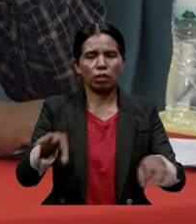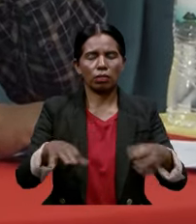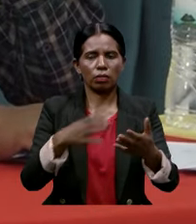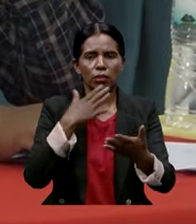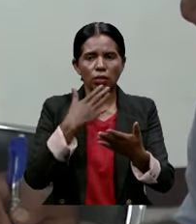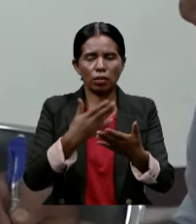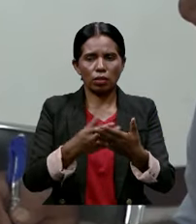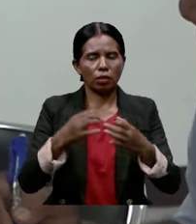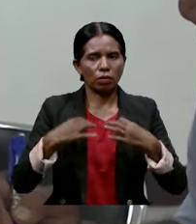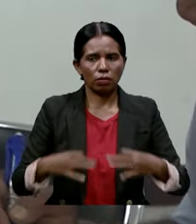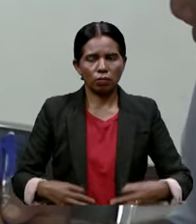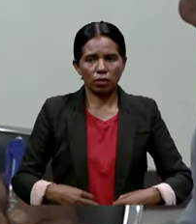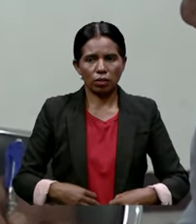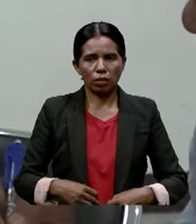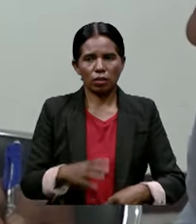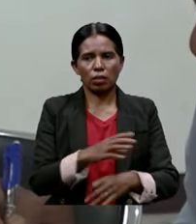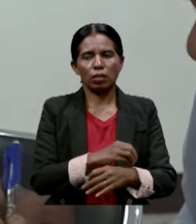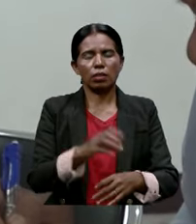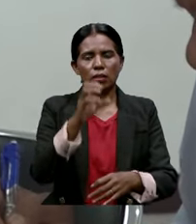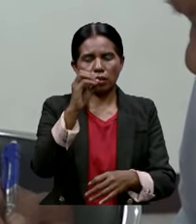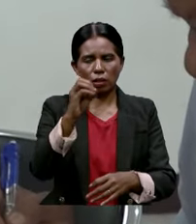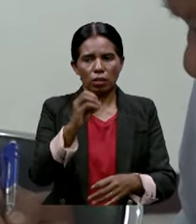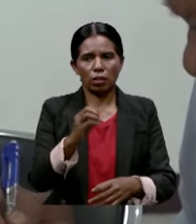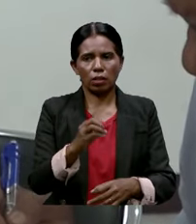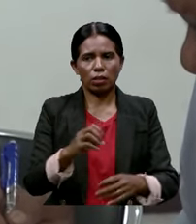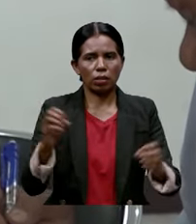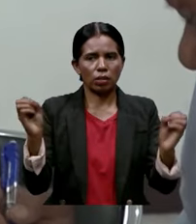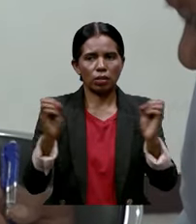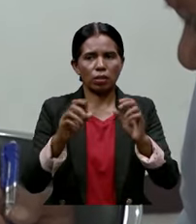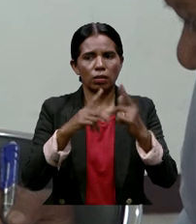serviço físico la pagame se zero hela.